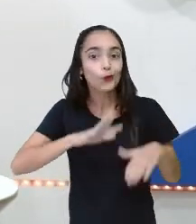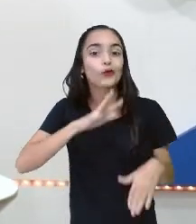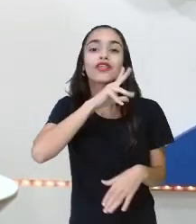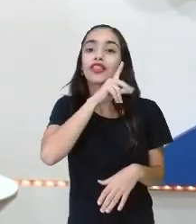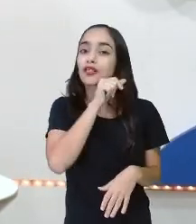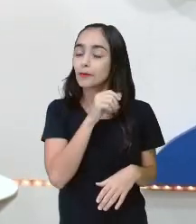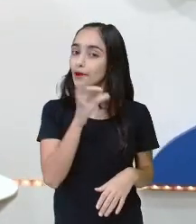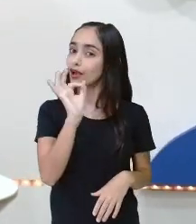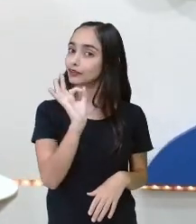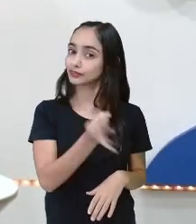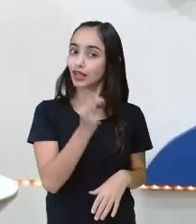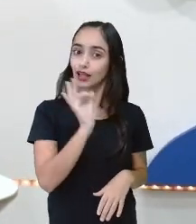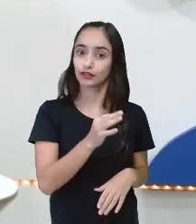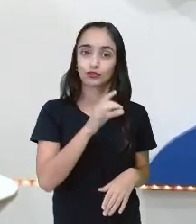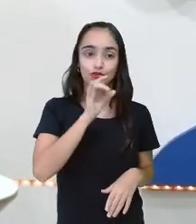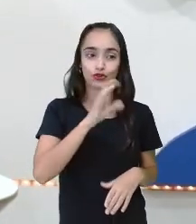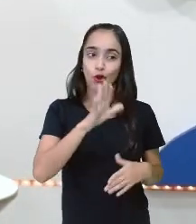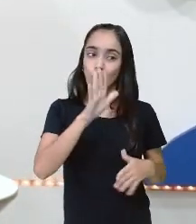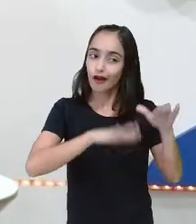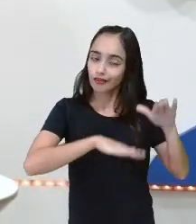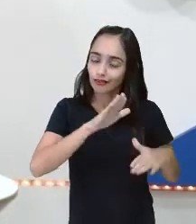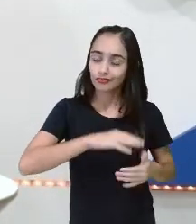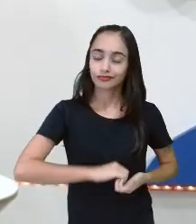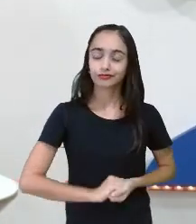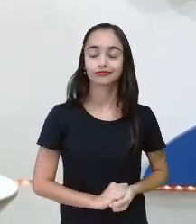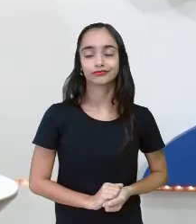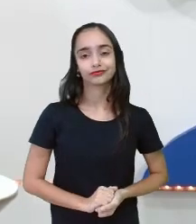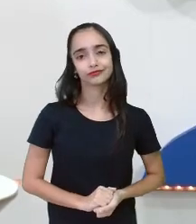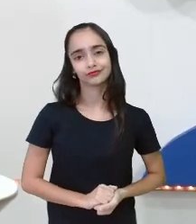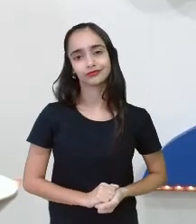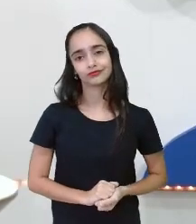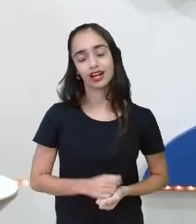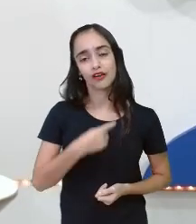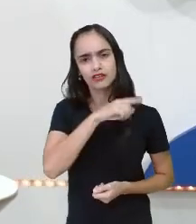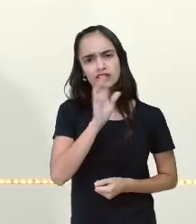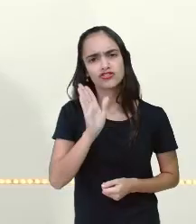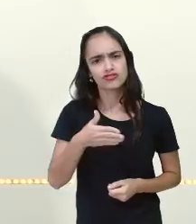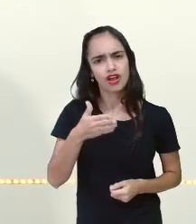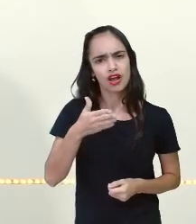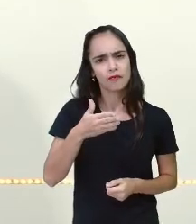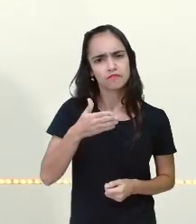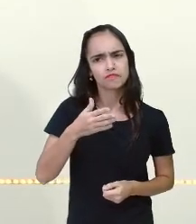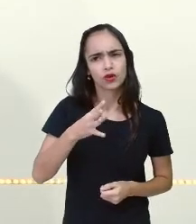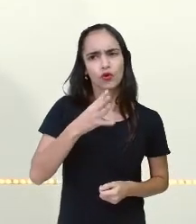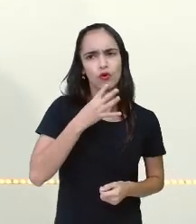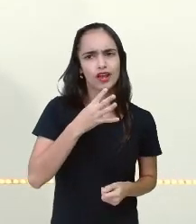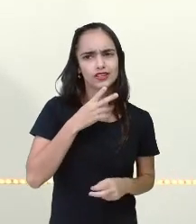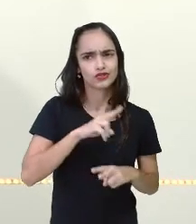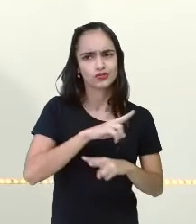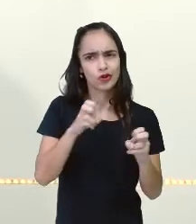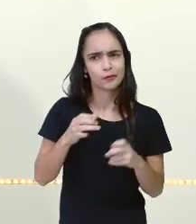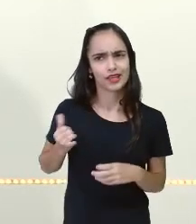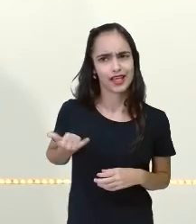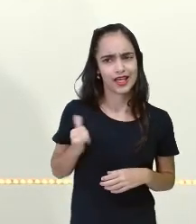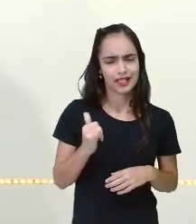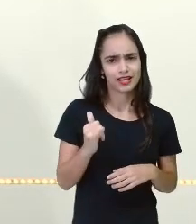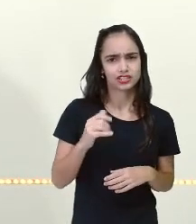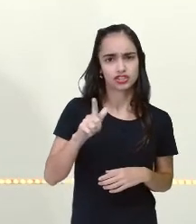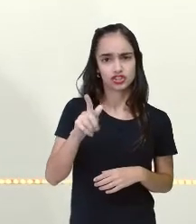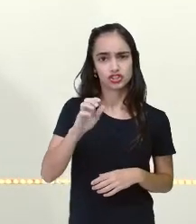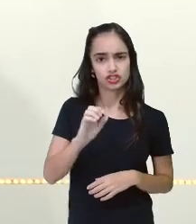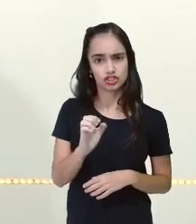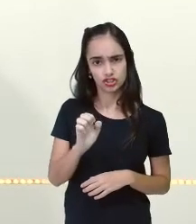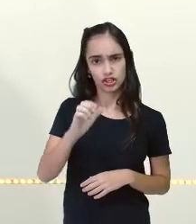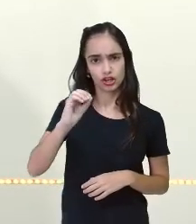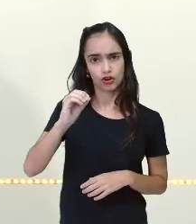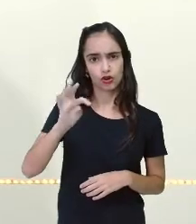Isso, apenas os herbívoros. Exato. Ó, já ouviu falar em energia geotérmica? Já ouviu falar? Ela é uma